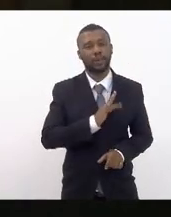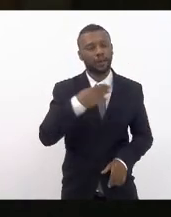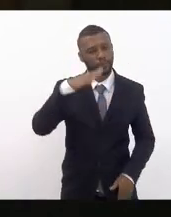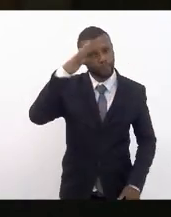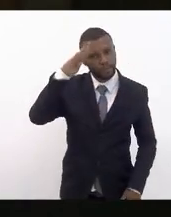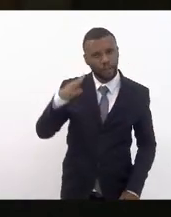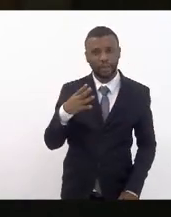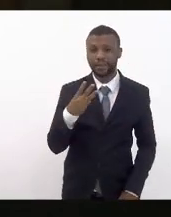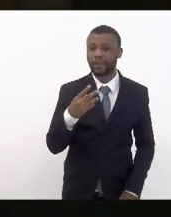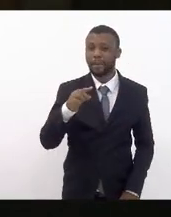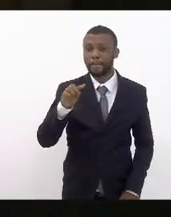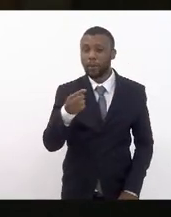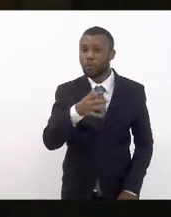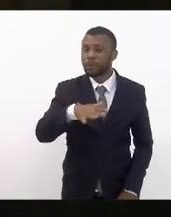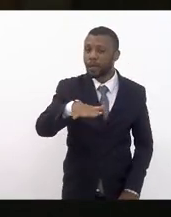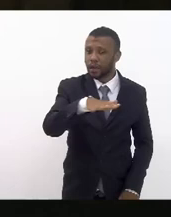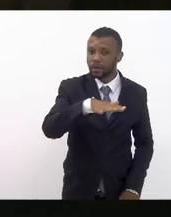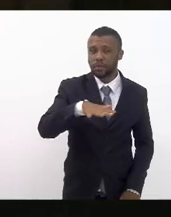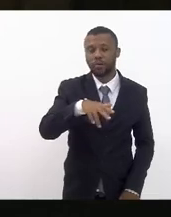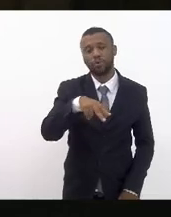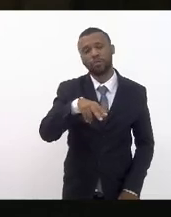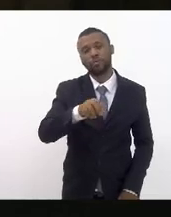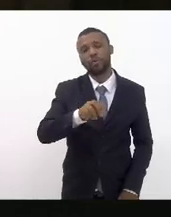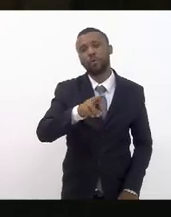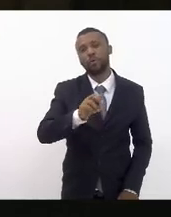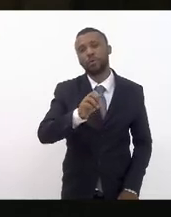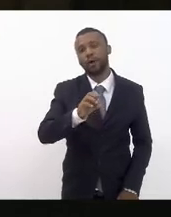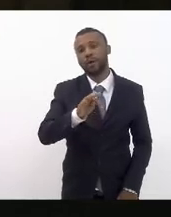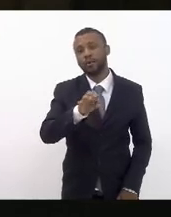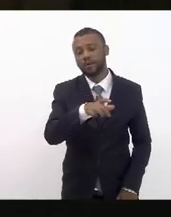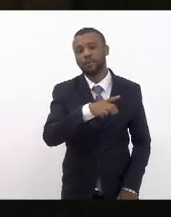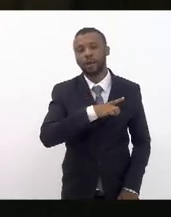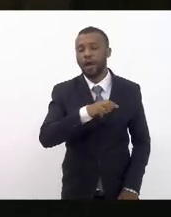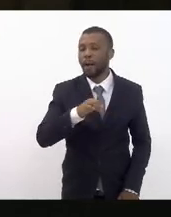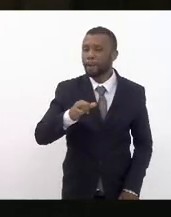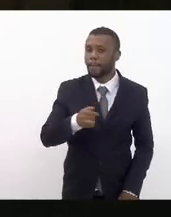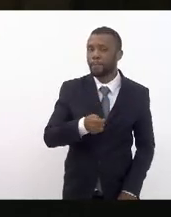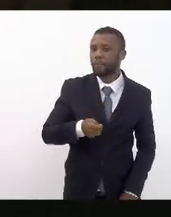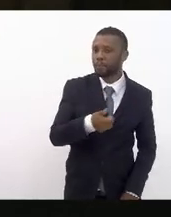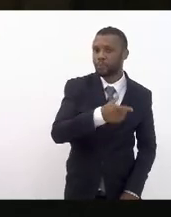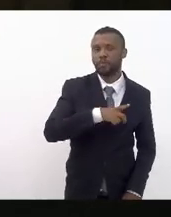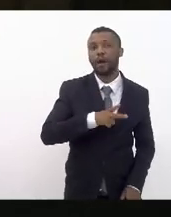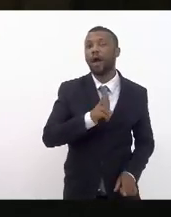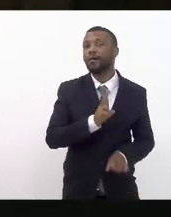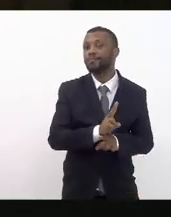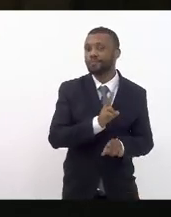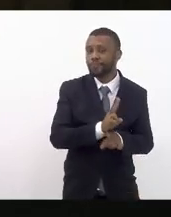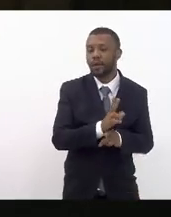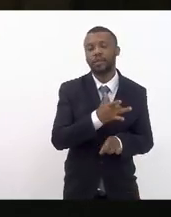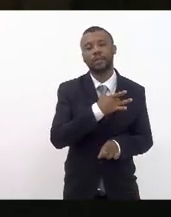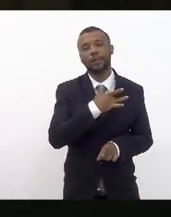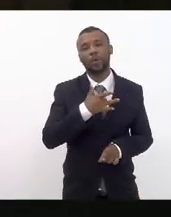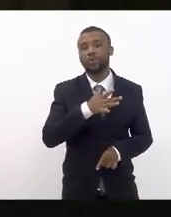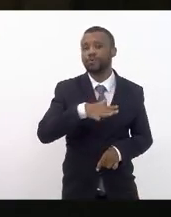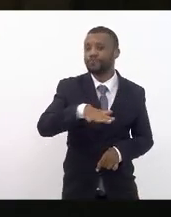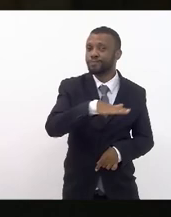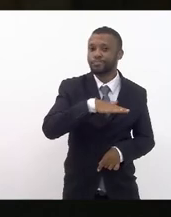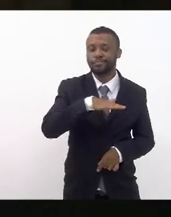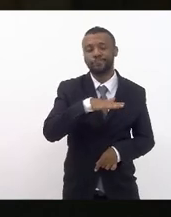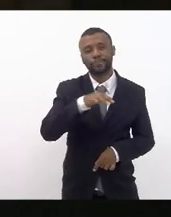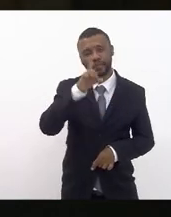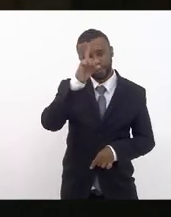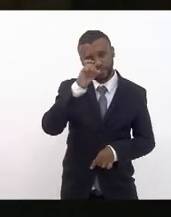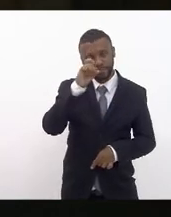policiais militares da região noroeste eram beneficiados com atendimento em saúde através